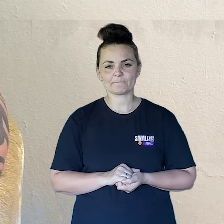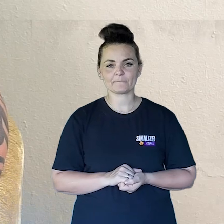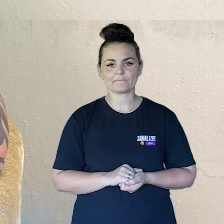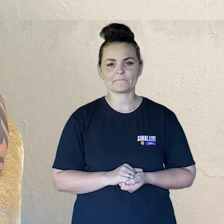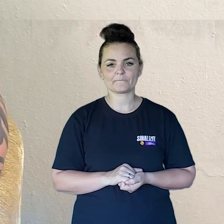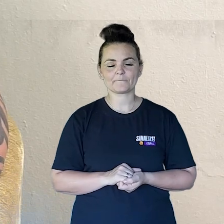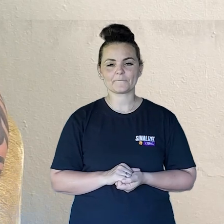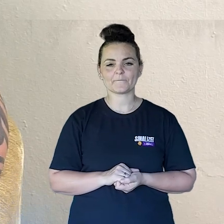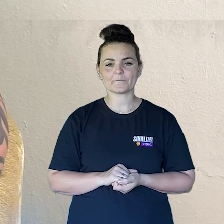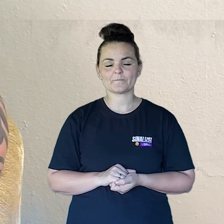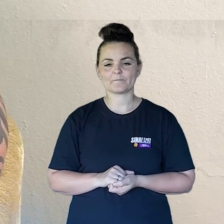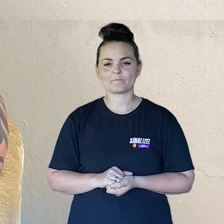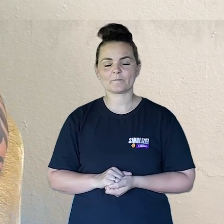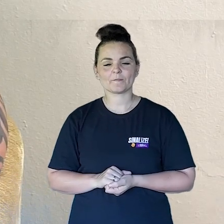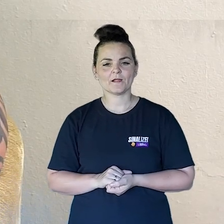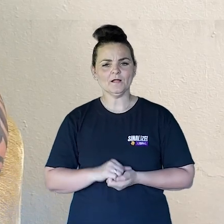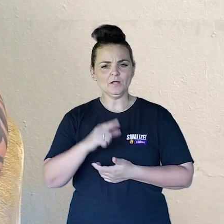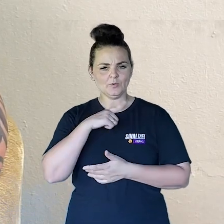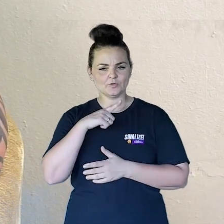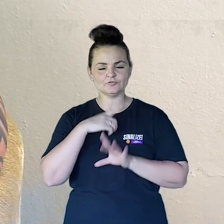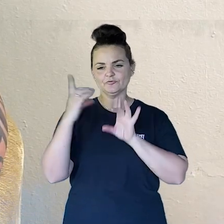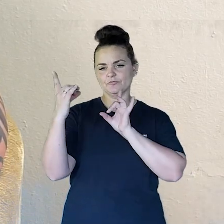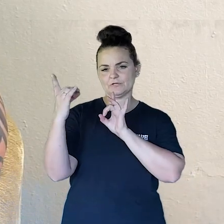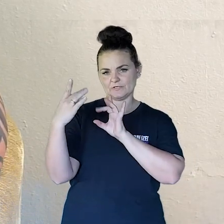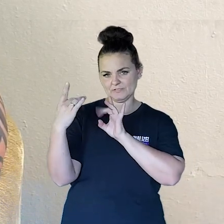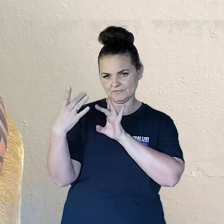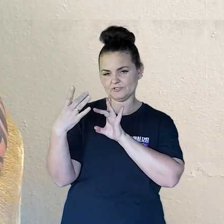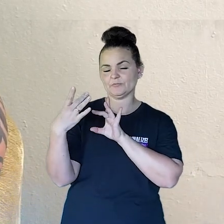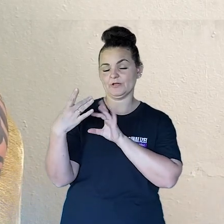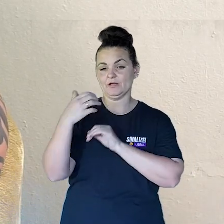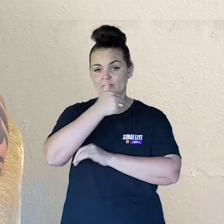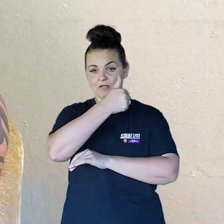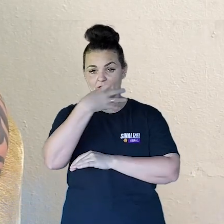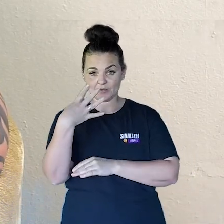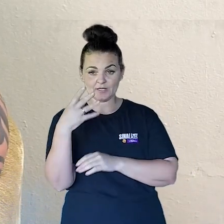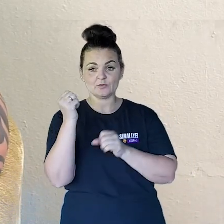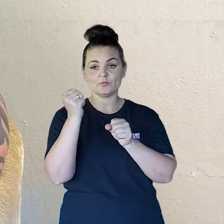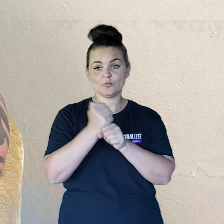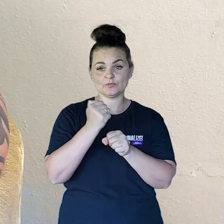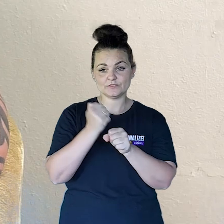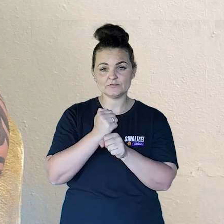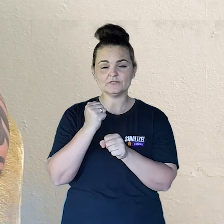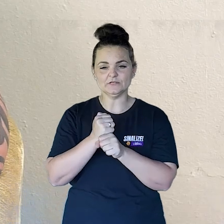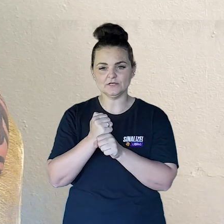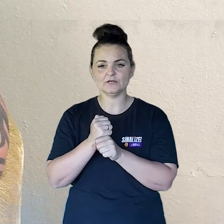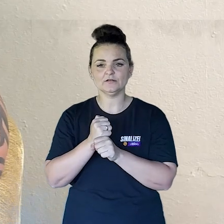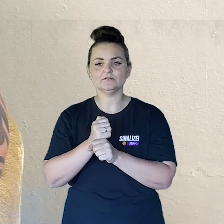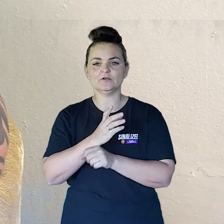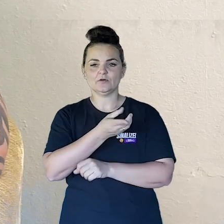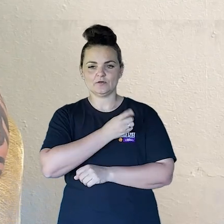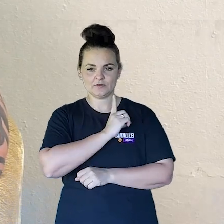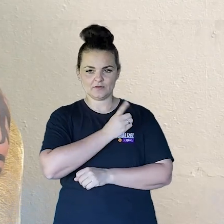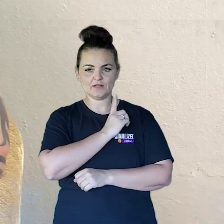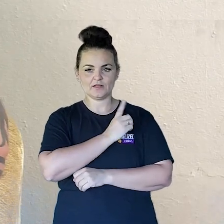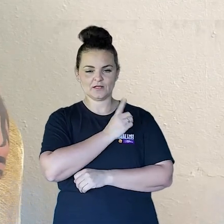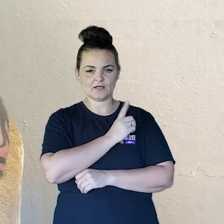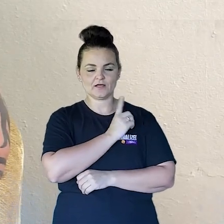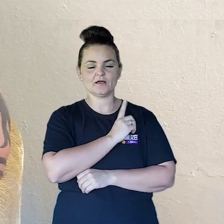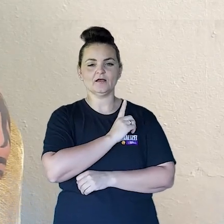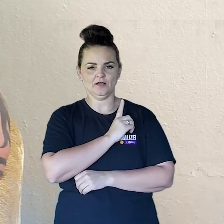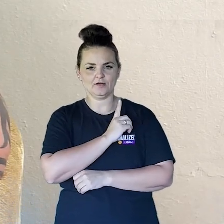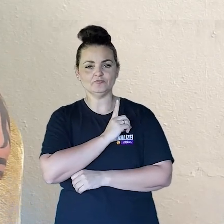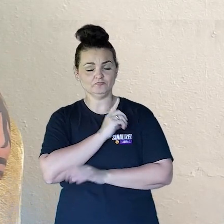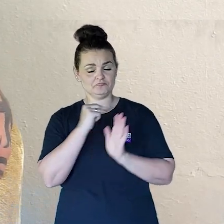Como eu tive esse feedback nesses 14 anos como delegado, agora na eleição, como eu disse, você se